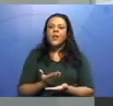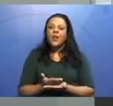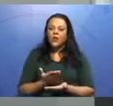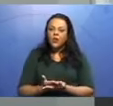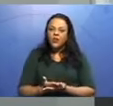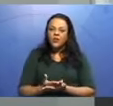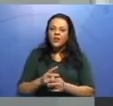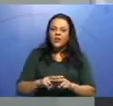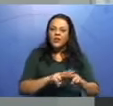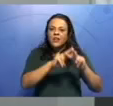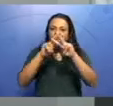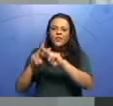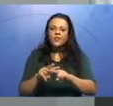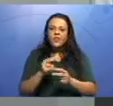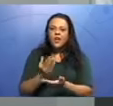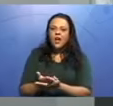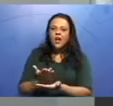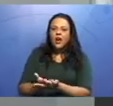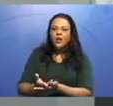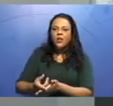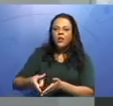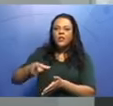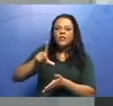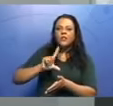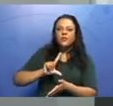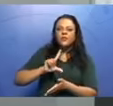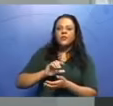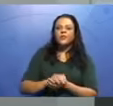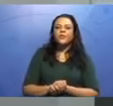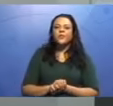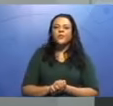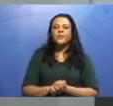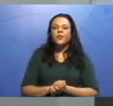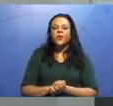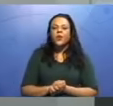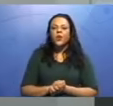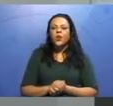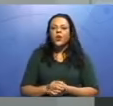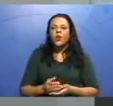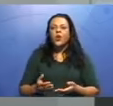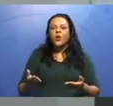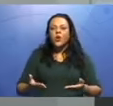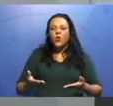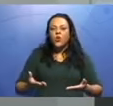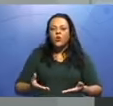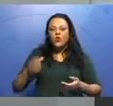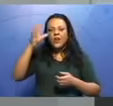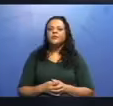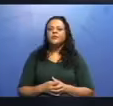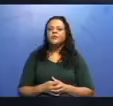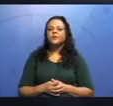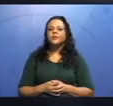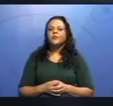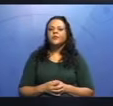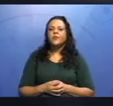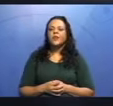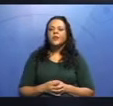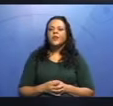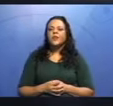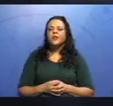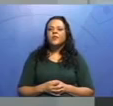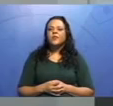é uma retomada da aula anterior. Hoje nós vamos vir oração coordenada sindética. A esse